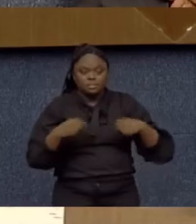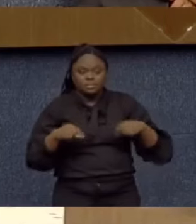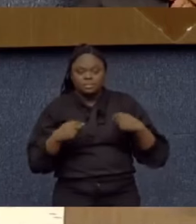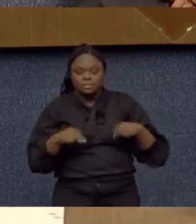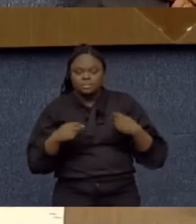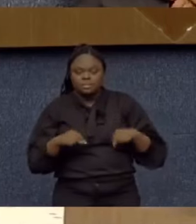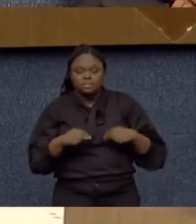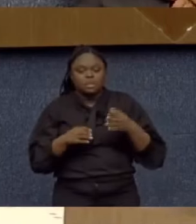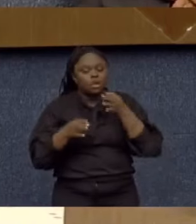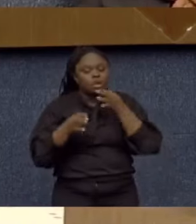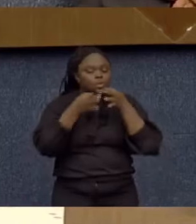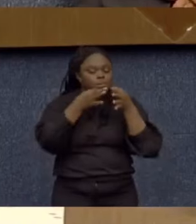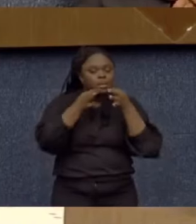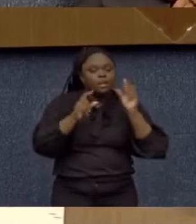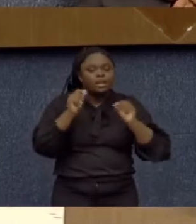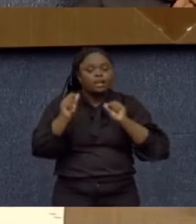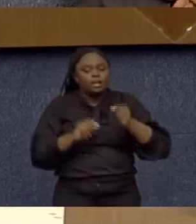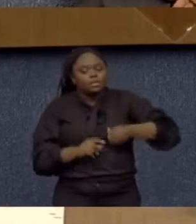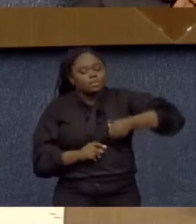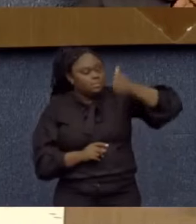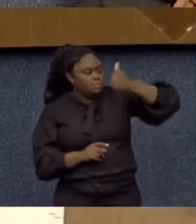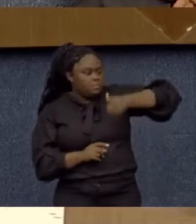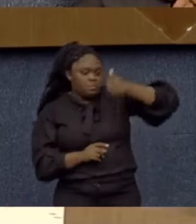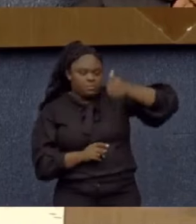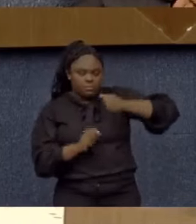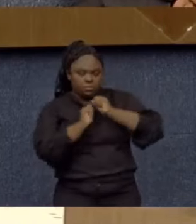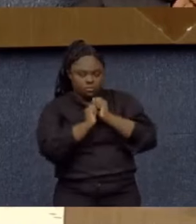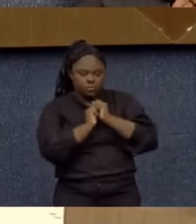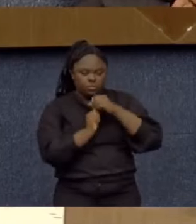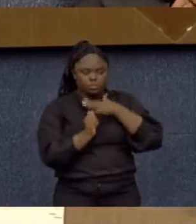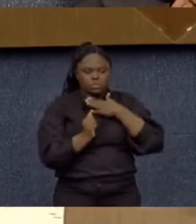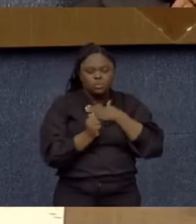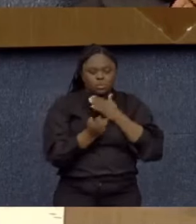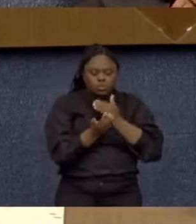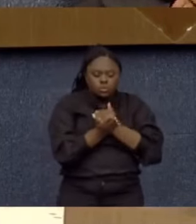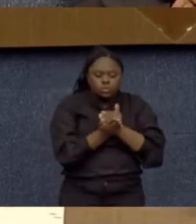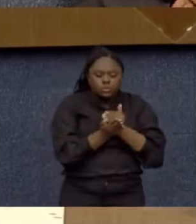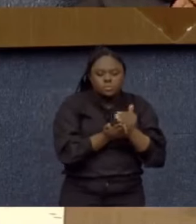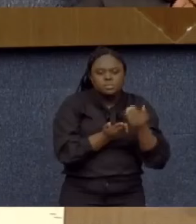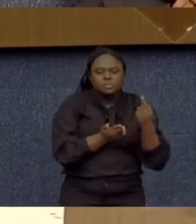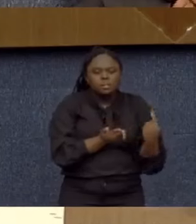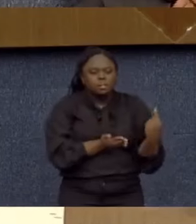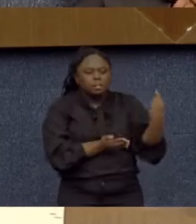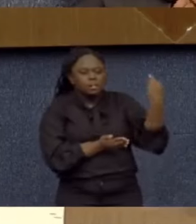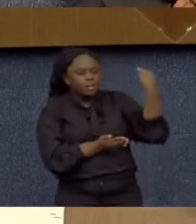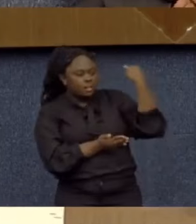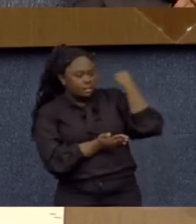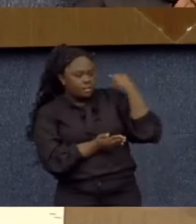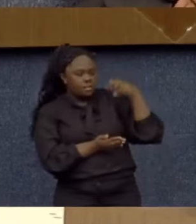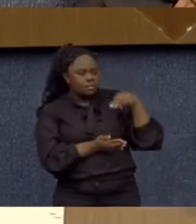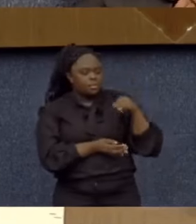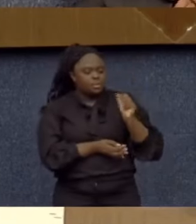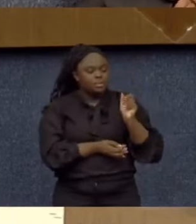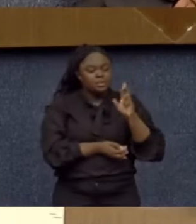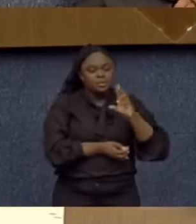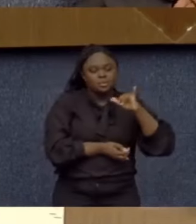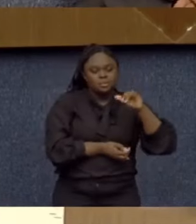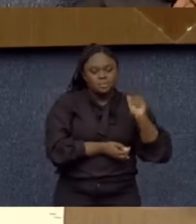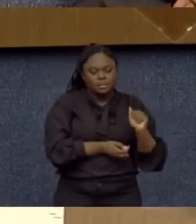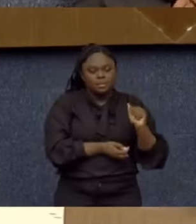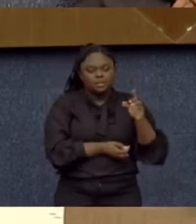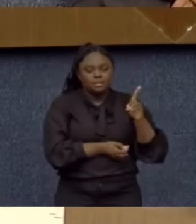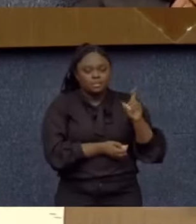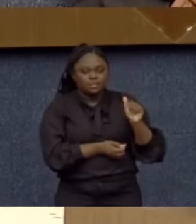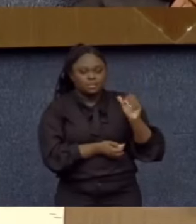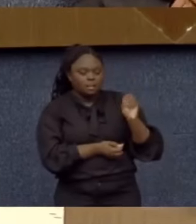de comentar que foi o primeiro, o pioneiro comigo, quando tudo começou lá no Maria das Tranças, e me acompanha até